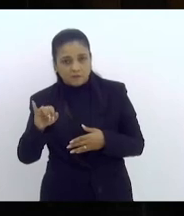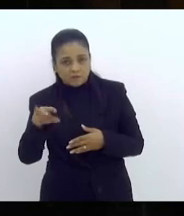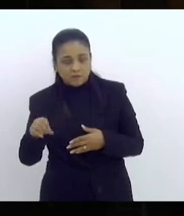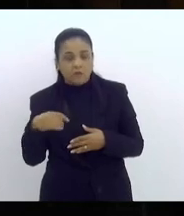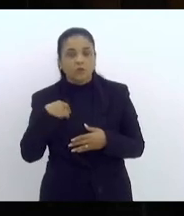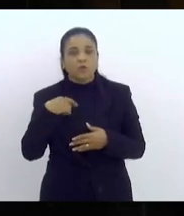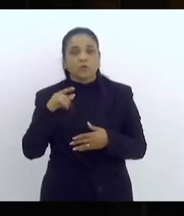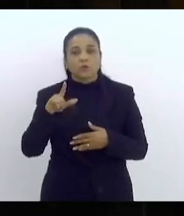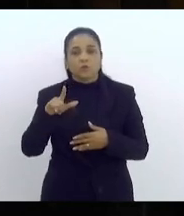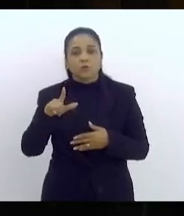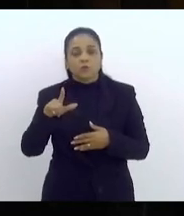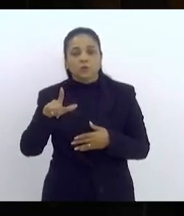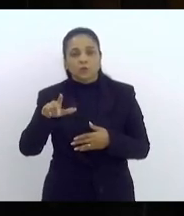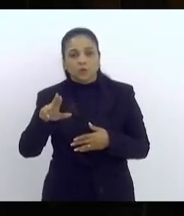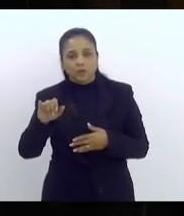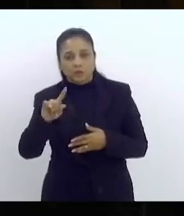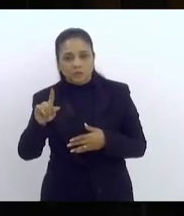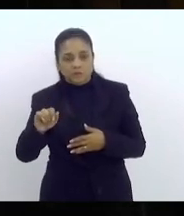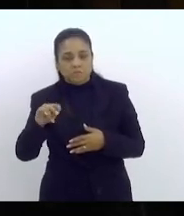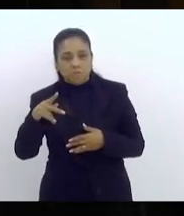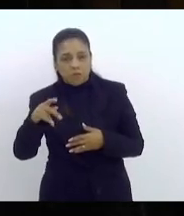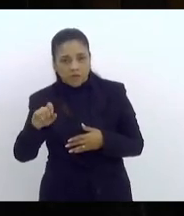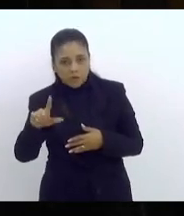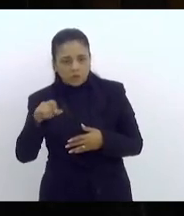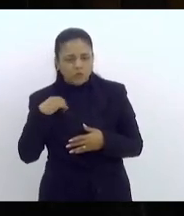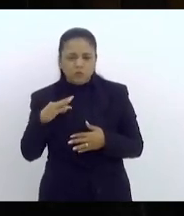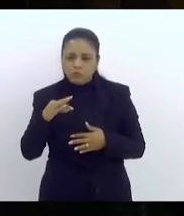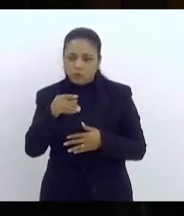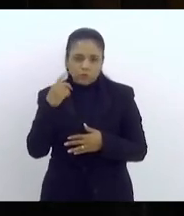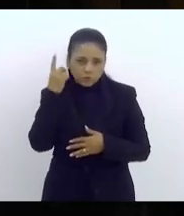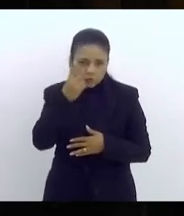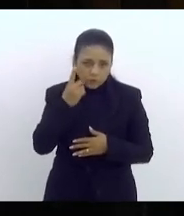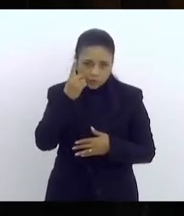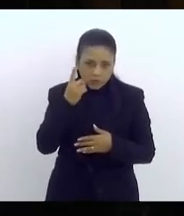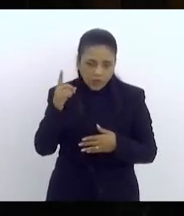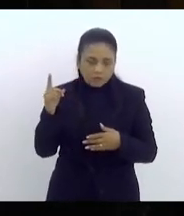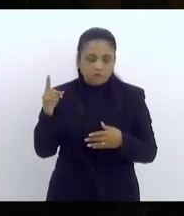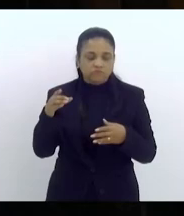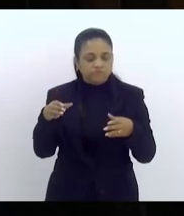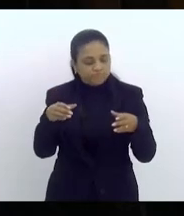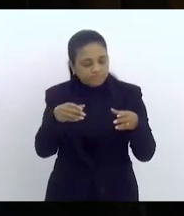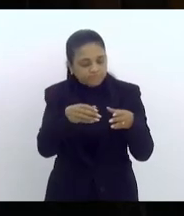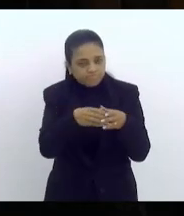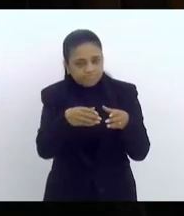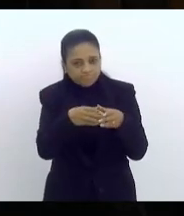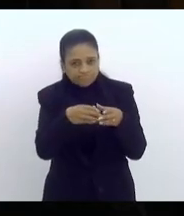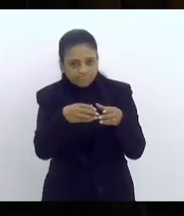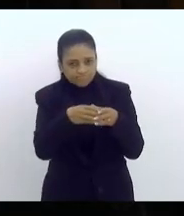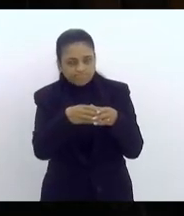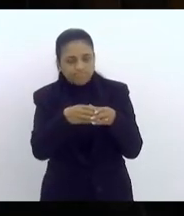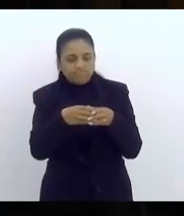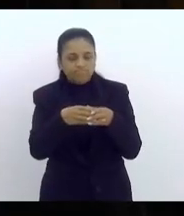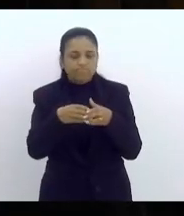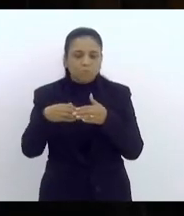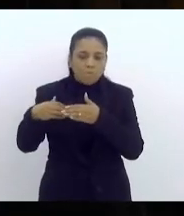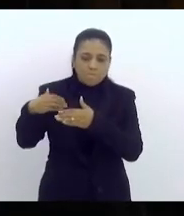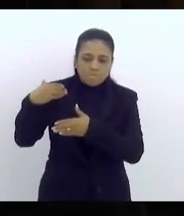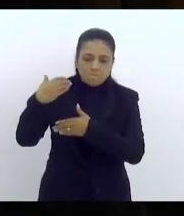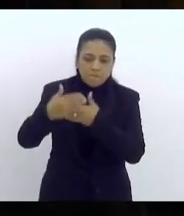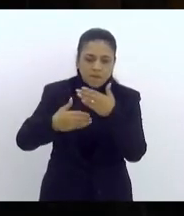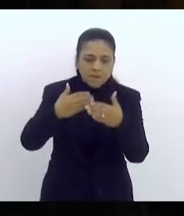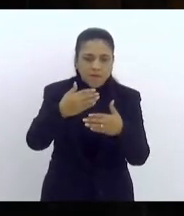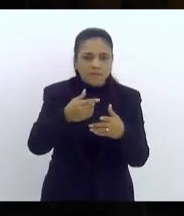Paulo Corrêa da Rocha enfim a todos os deputados a comissão ao longo desse semestre